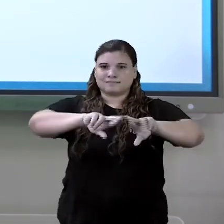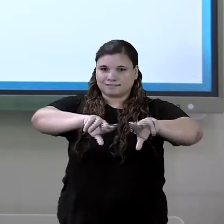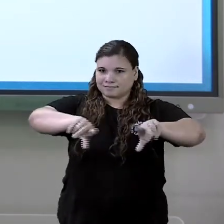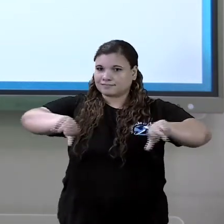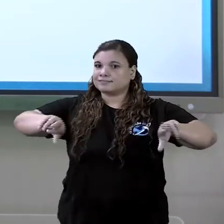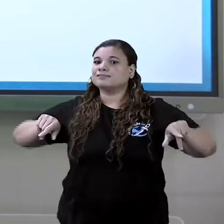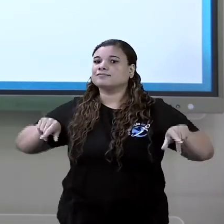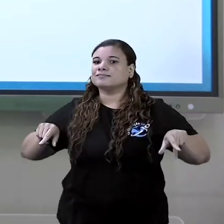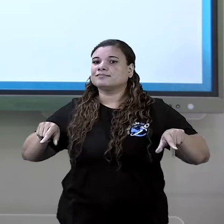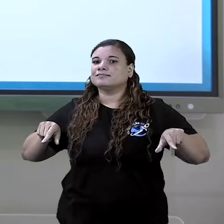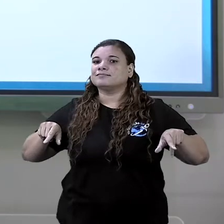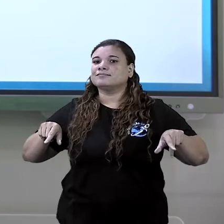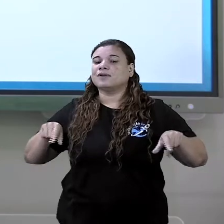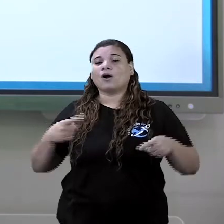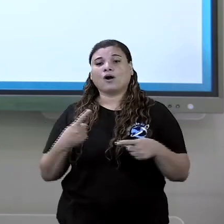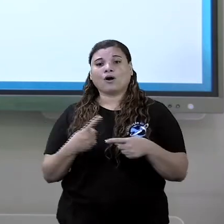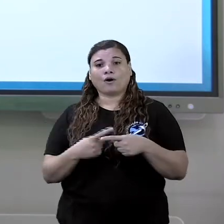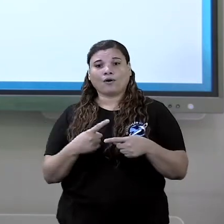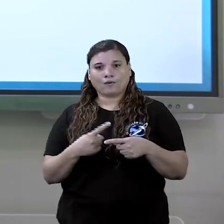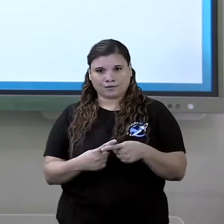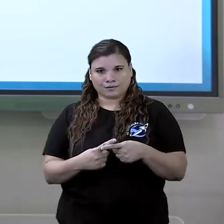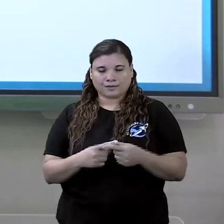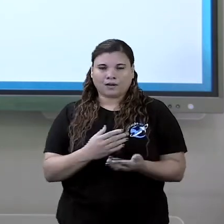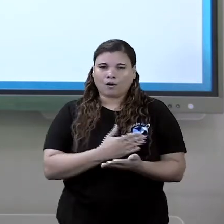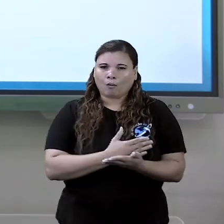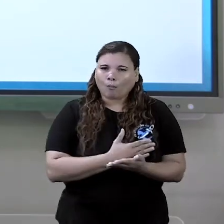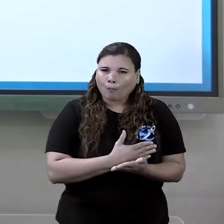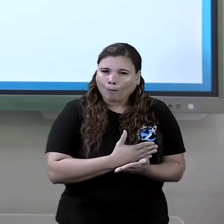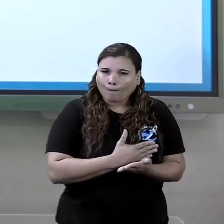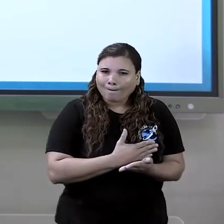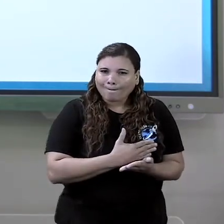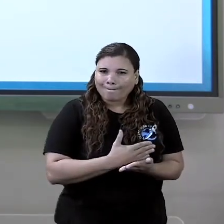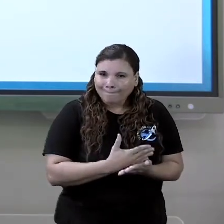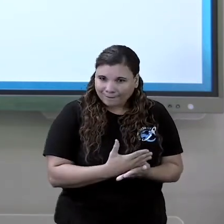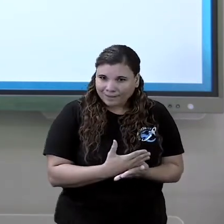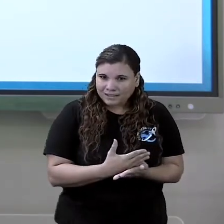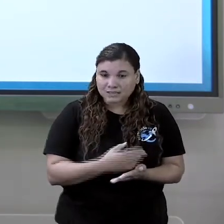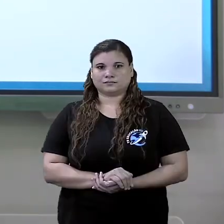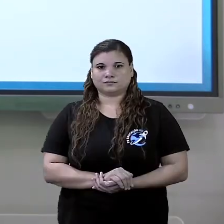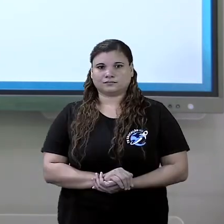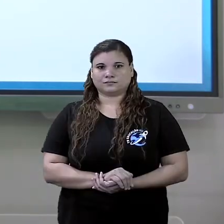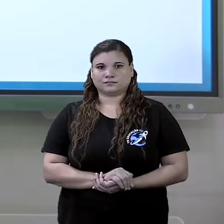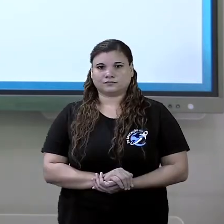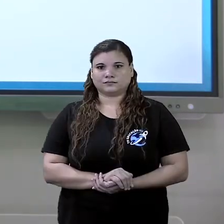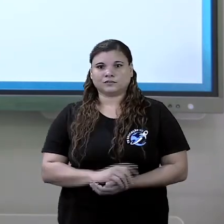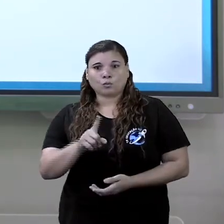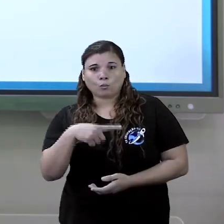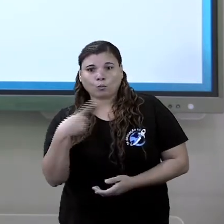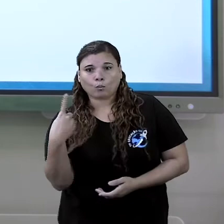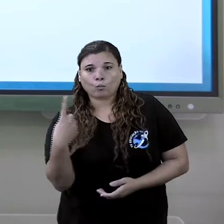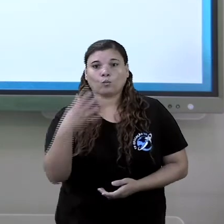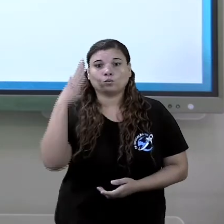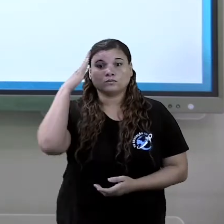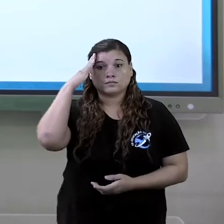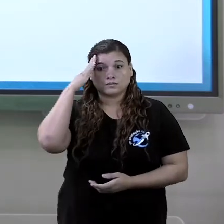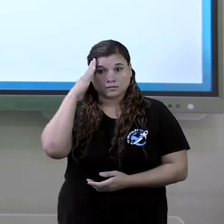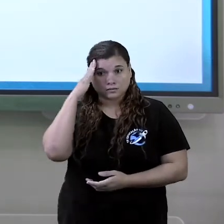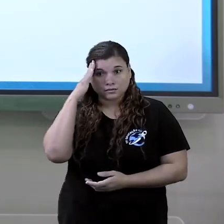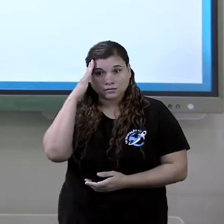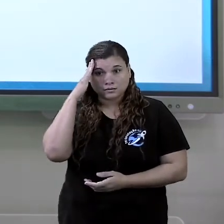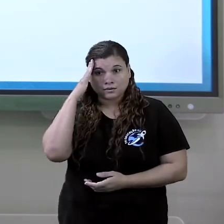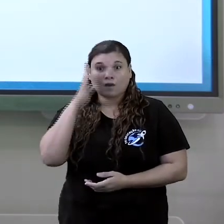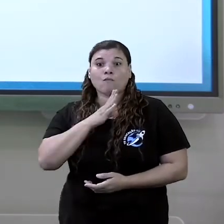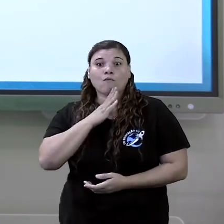contos, a partir dos relatos, nós aprendemos sobre a cultura do outro, nós entendemos a nossa